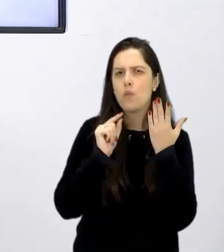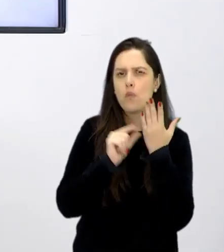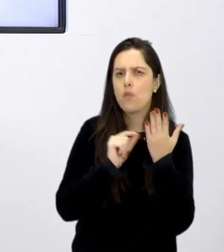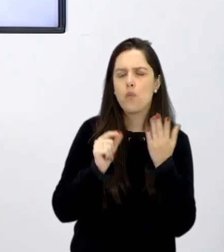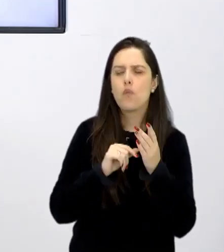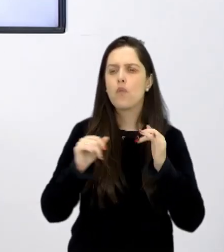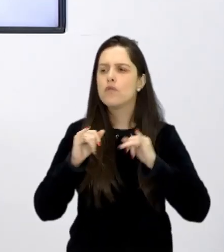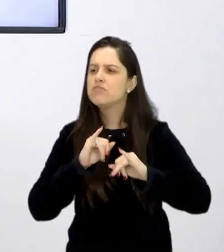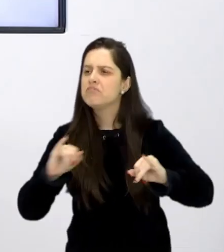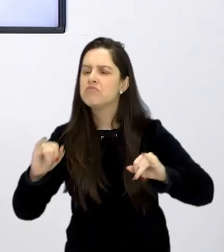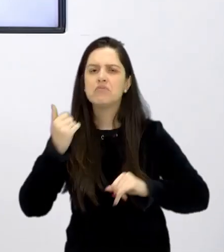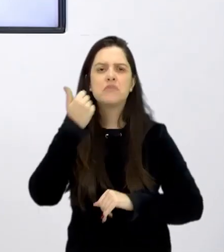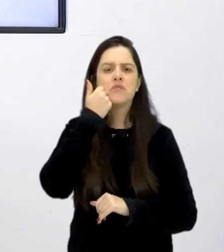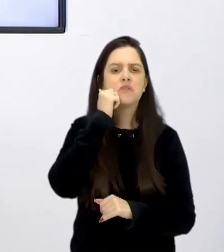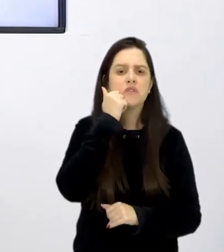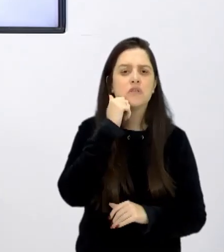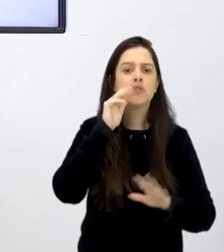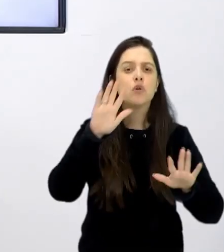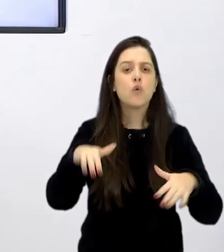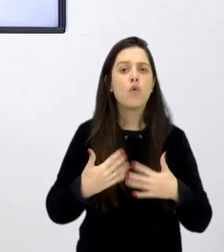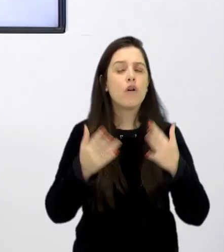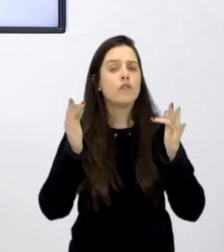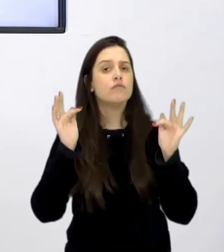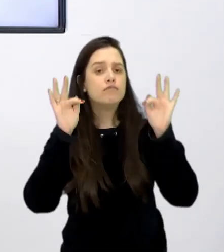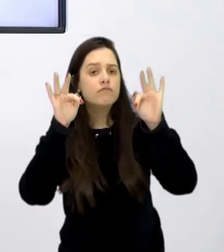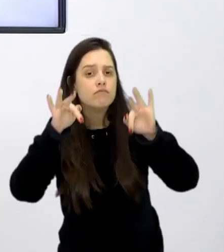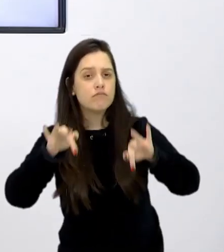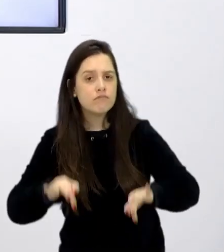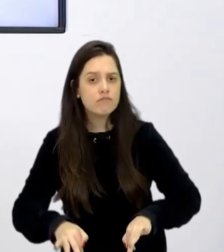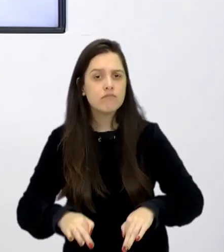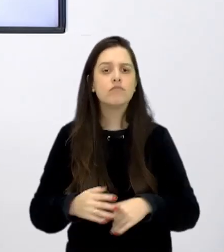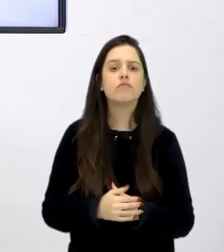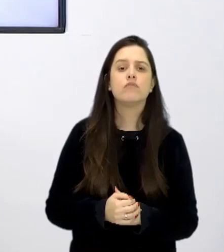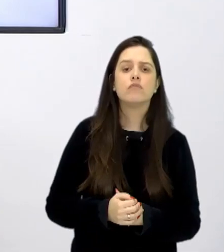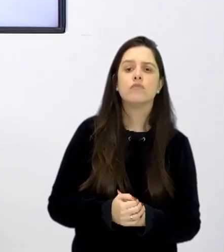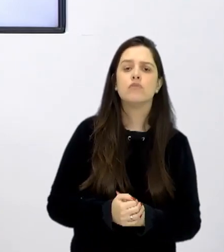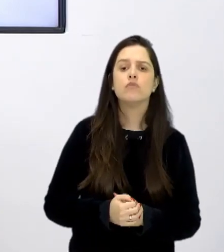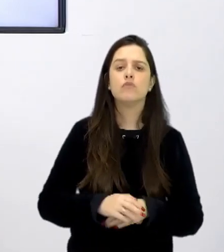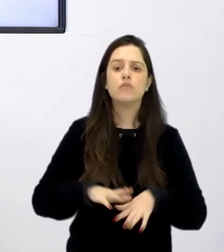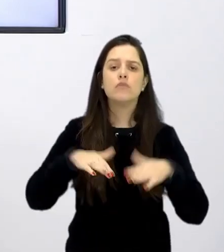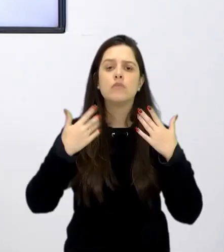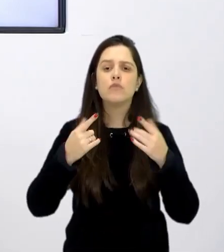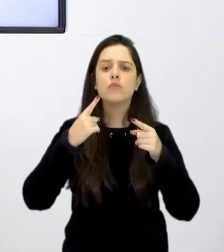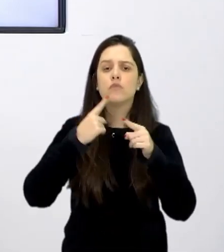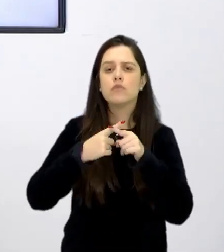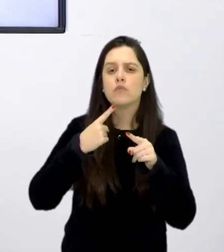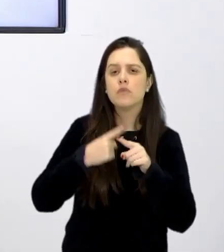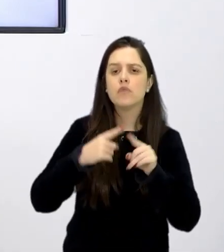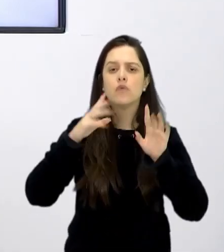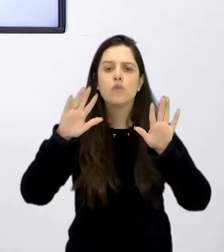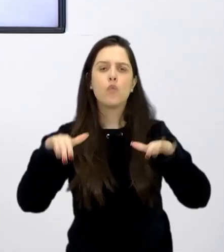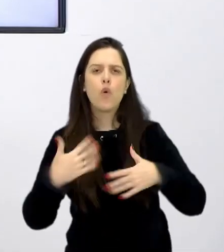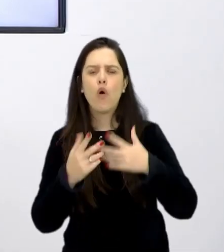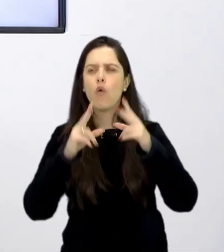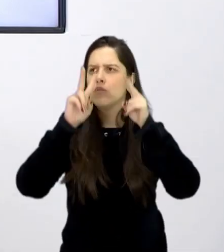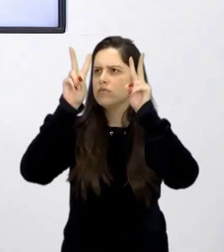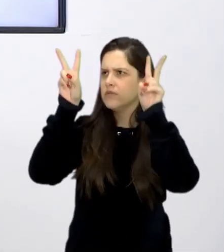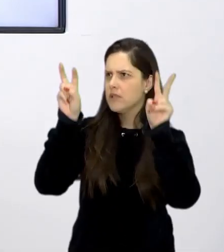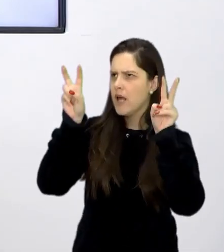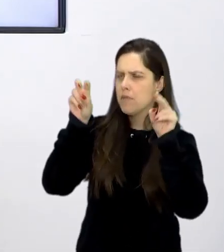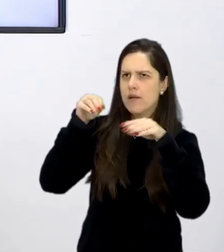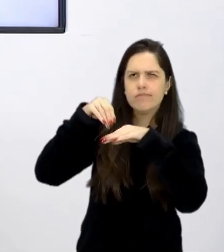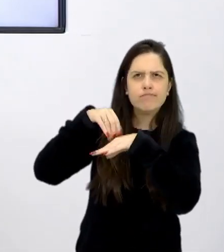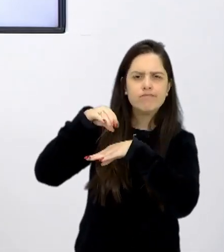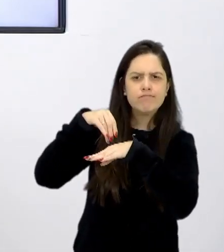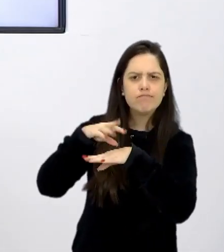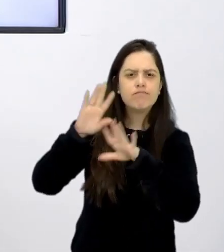divulgação científica, qual é a finalidade de um artigo de divulgação científica, qual tema ou quais temas são abordados e